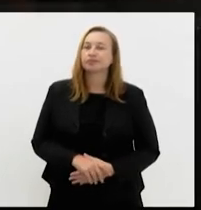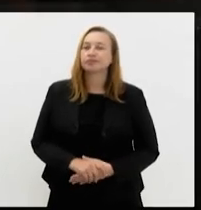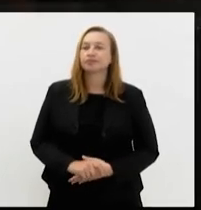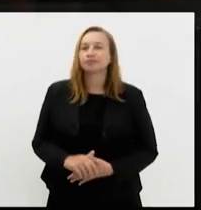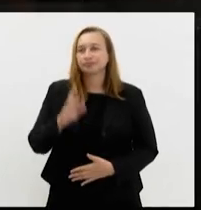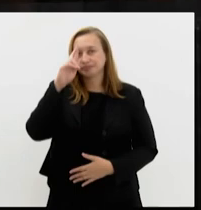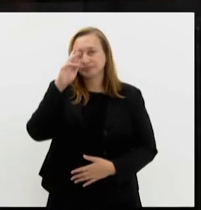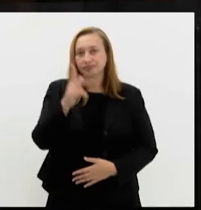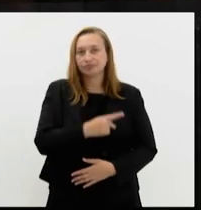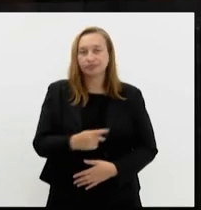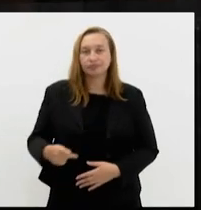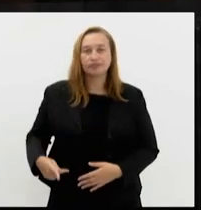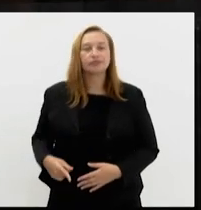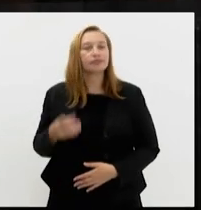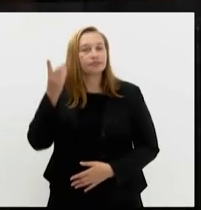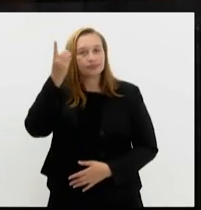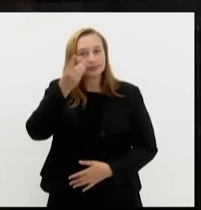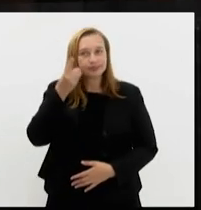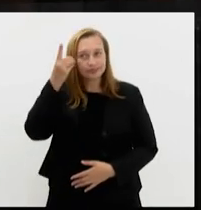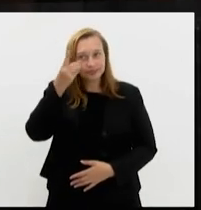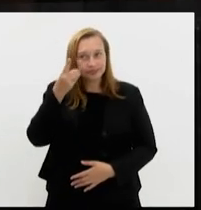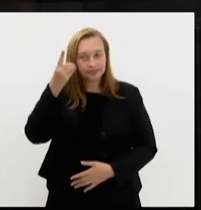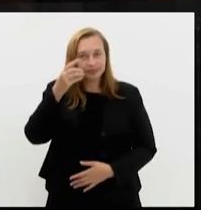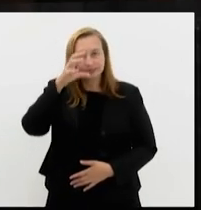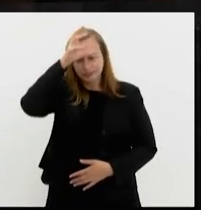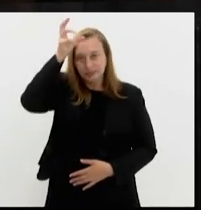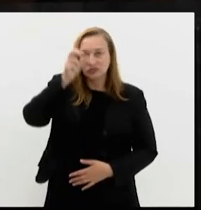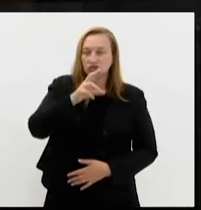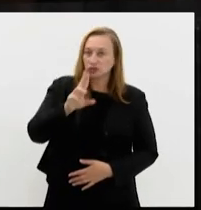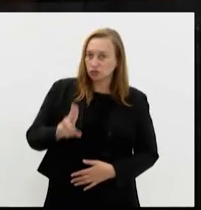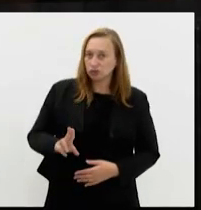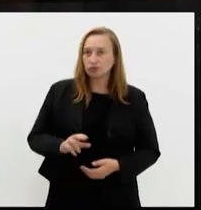Senhora presidente, deputada Tia Ju,